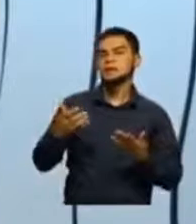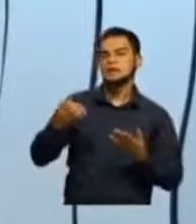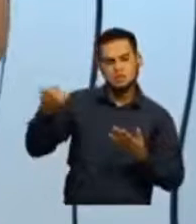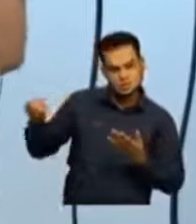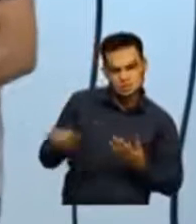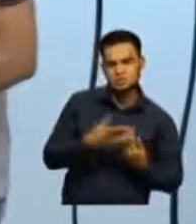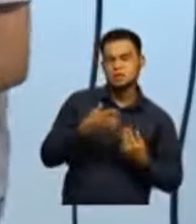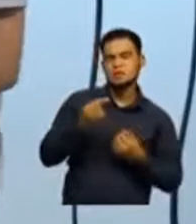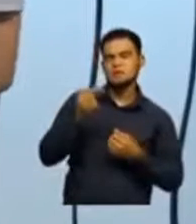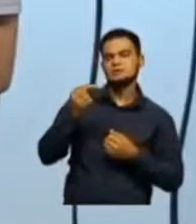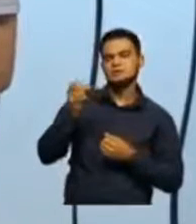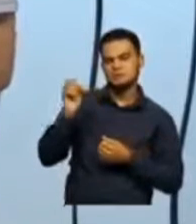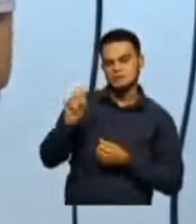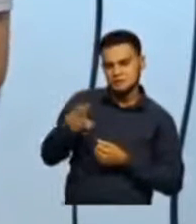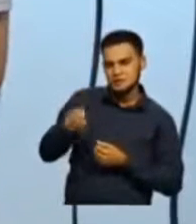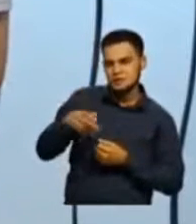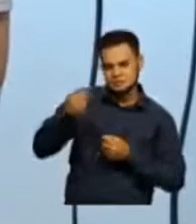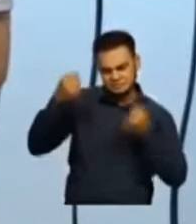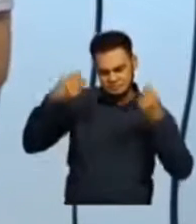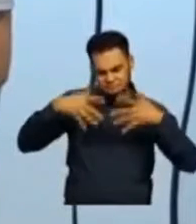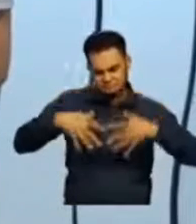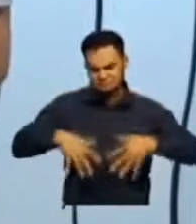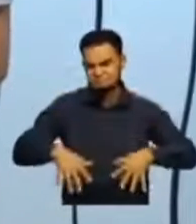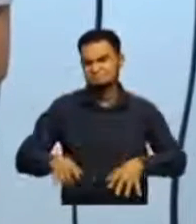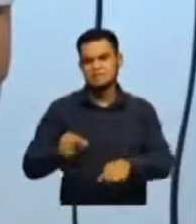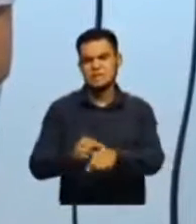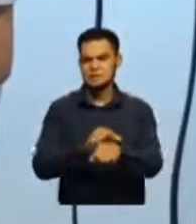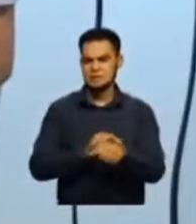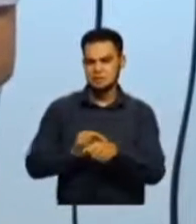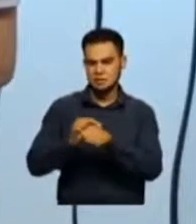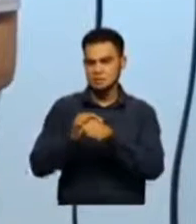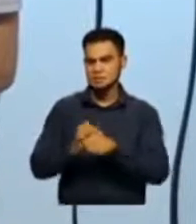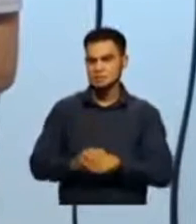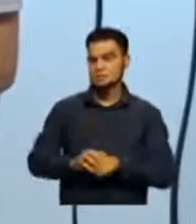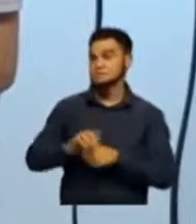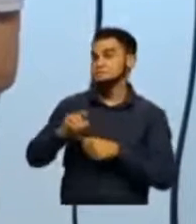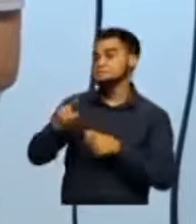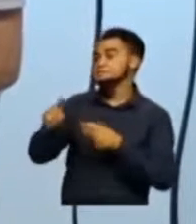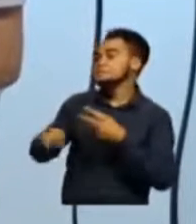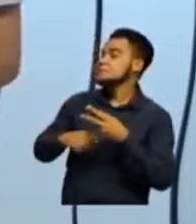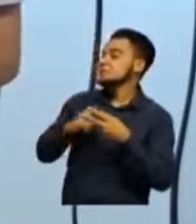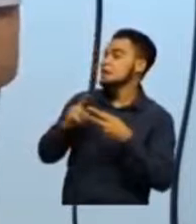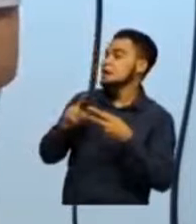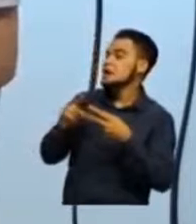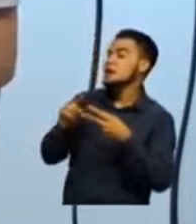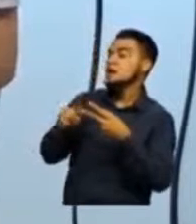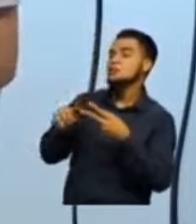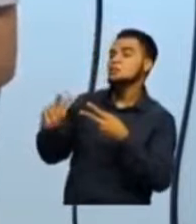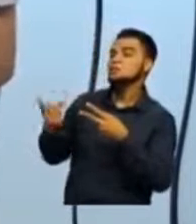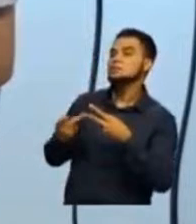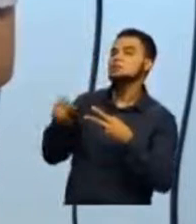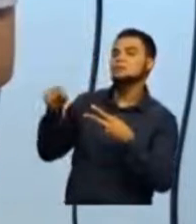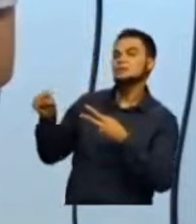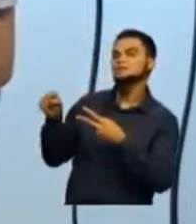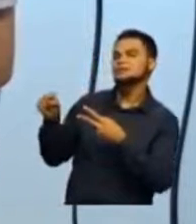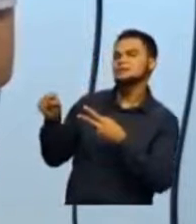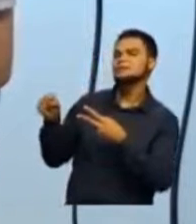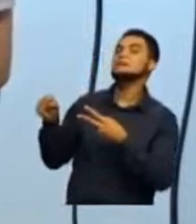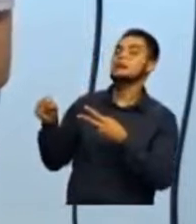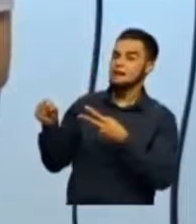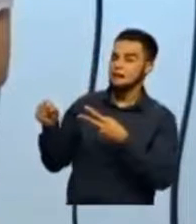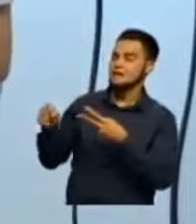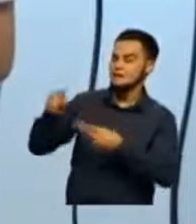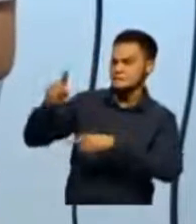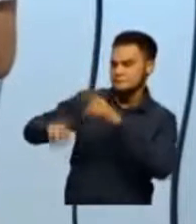novas células. Quando ocorre o ciclo lisogênico, quando ele é ativado, o material genético, então, ele se